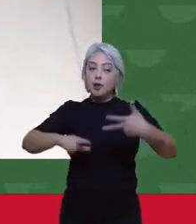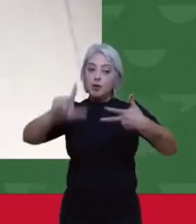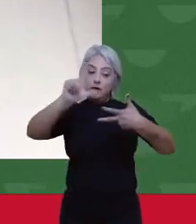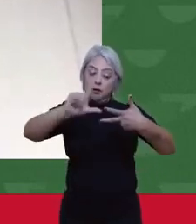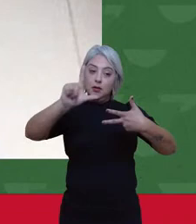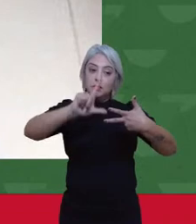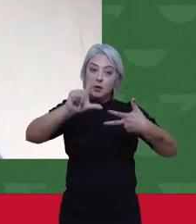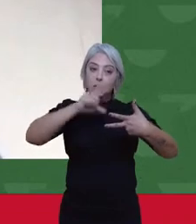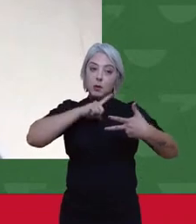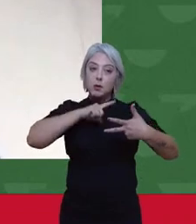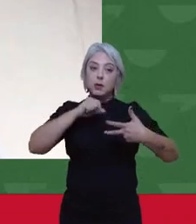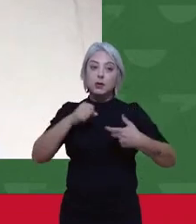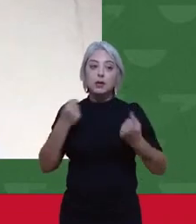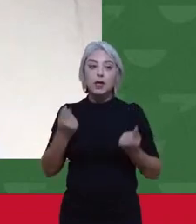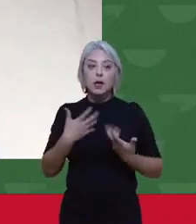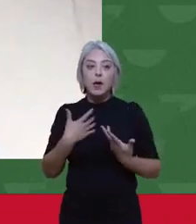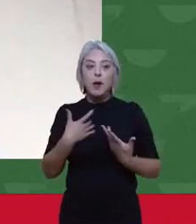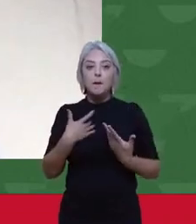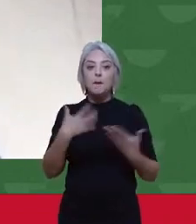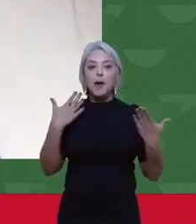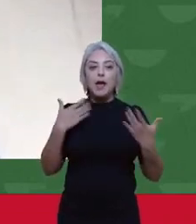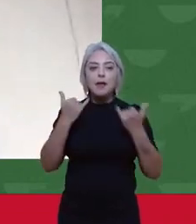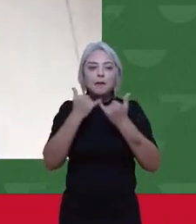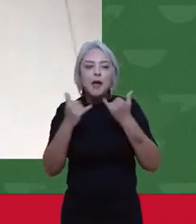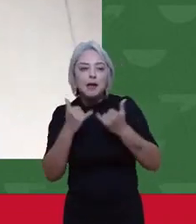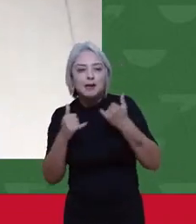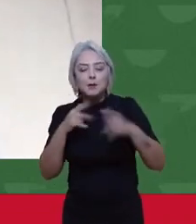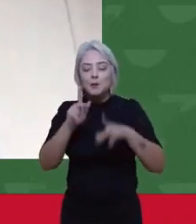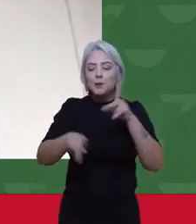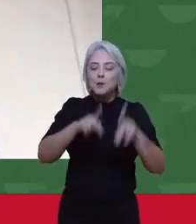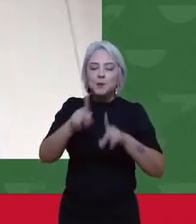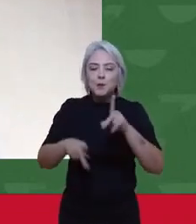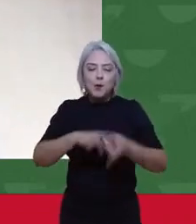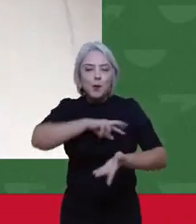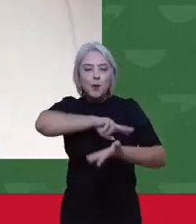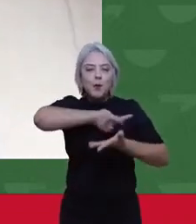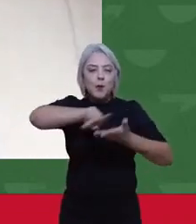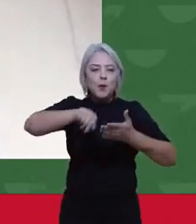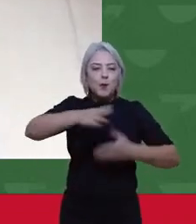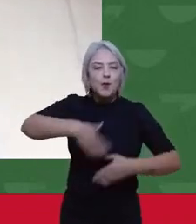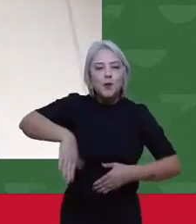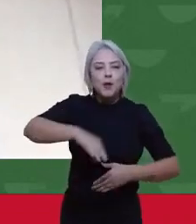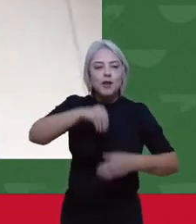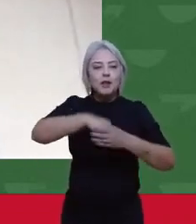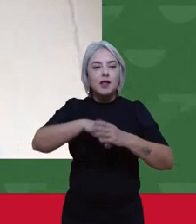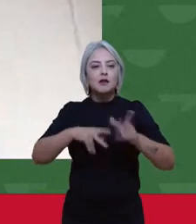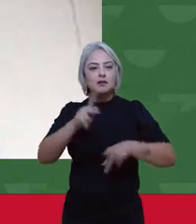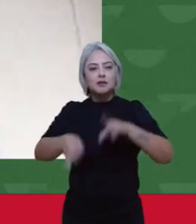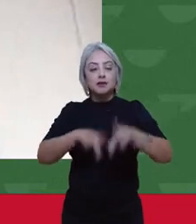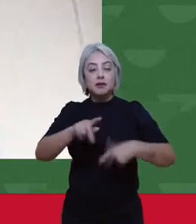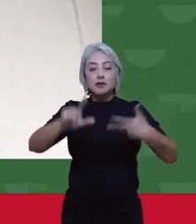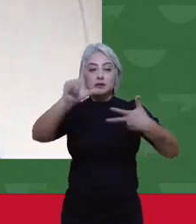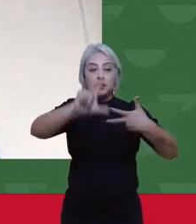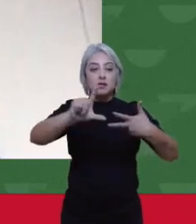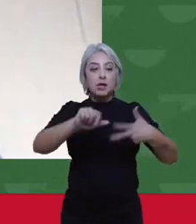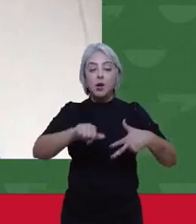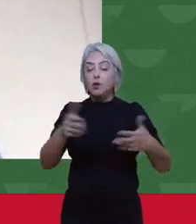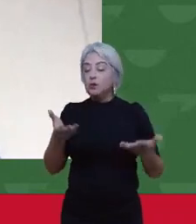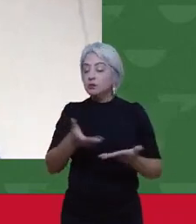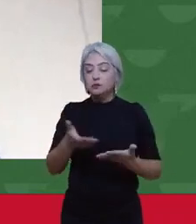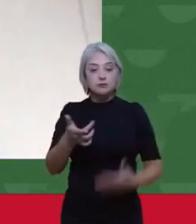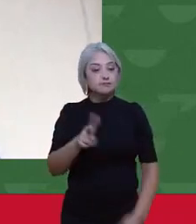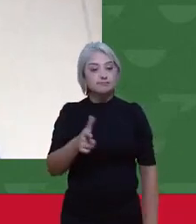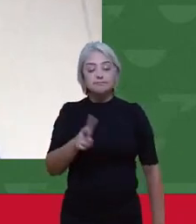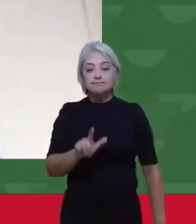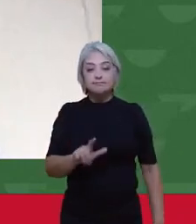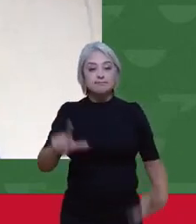legislativo que tenha mais a cara do povo, que seja no espaço do povo, que esse legislativo hoje não tem, né? A gente tem